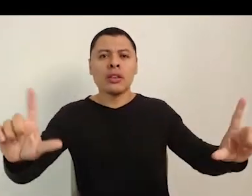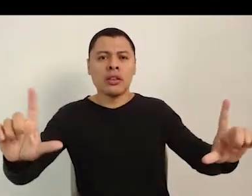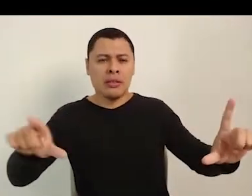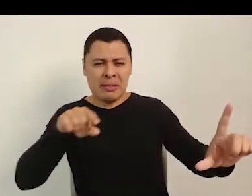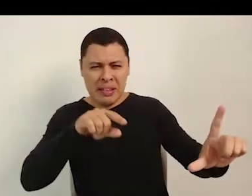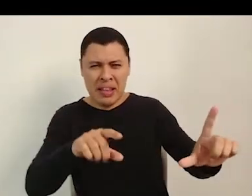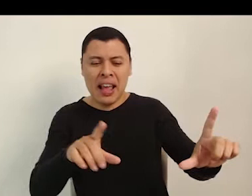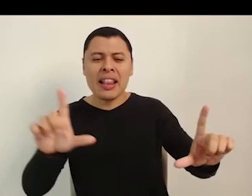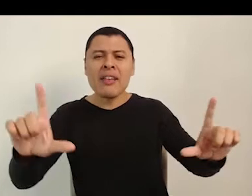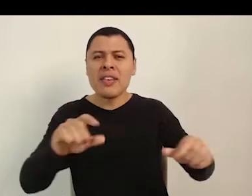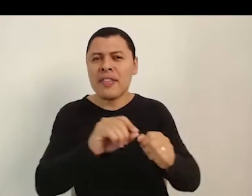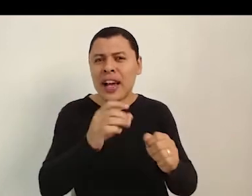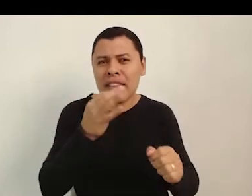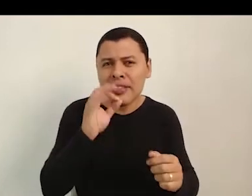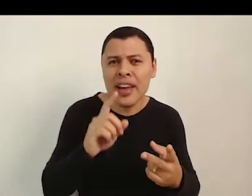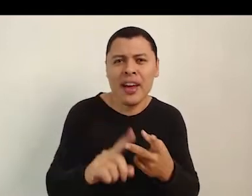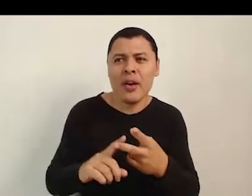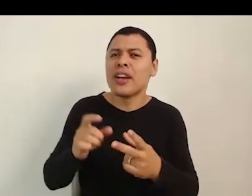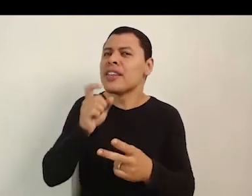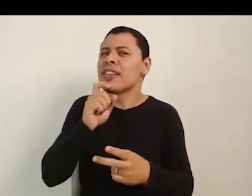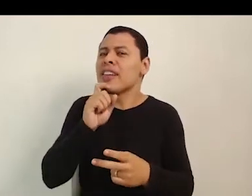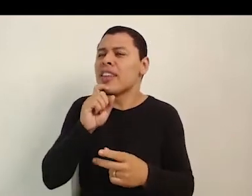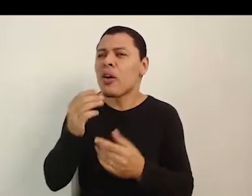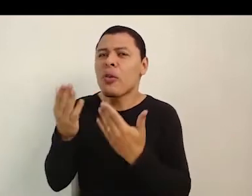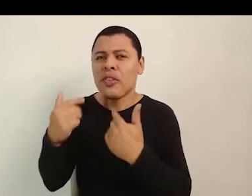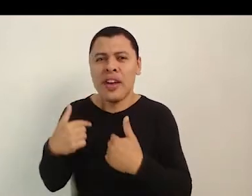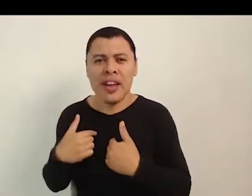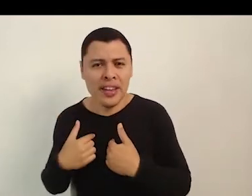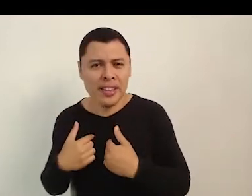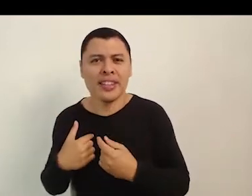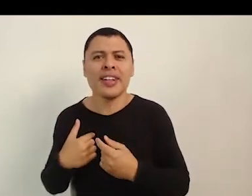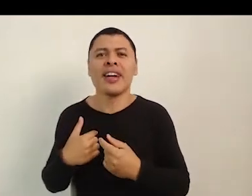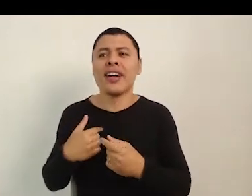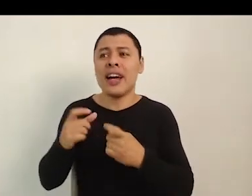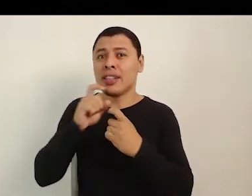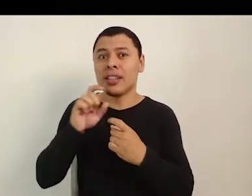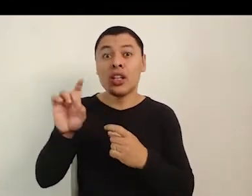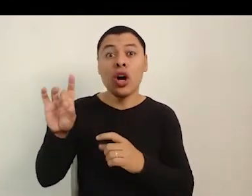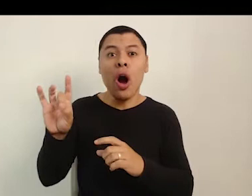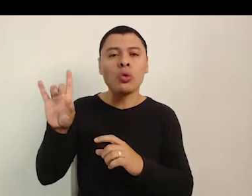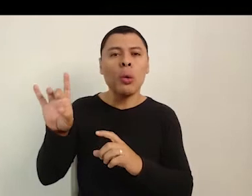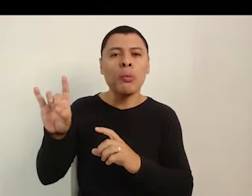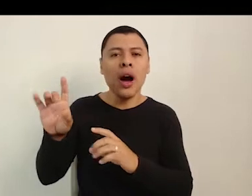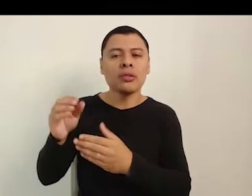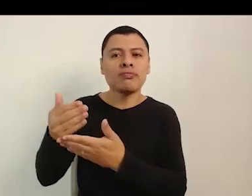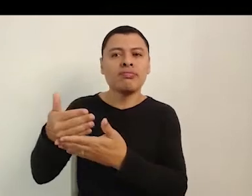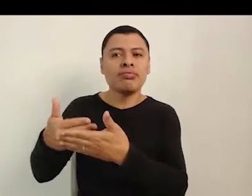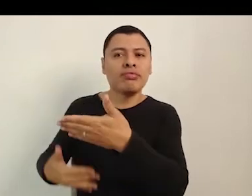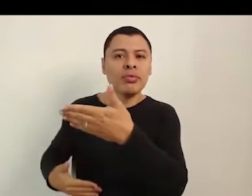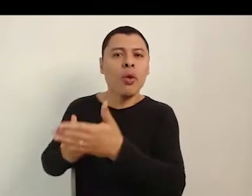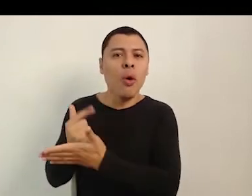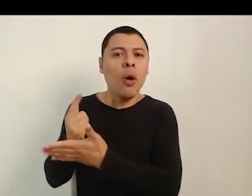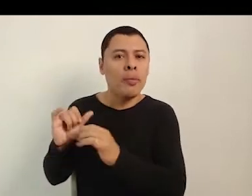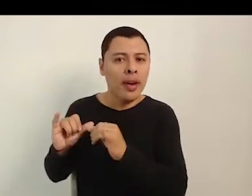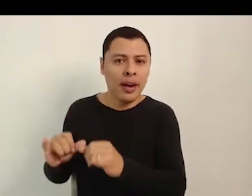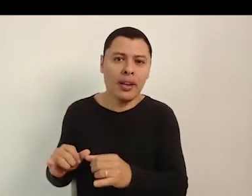cafezinho, com a geladeira que conversa com a gente, que faz a lista de compras de forma automática. Claro que não é todo